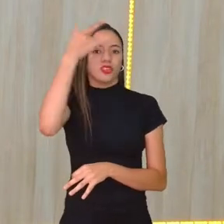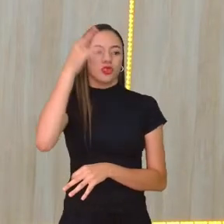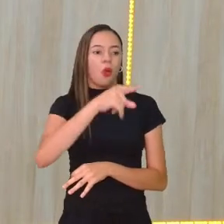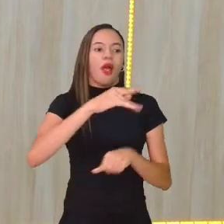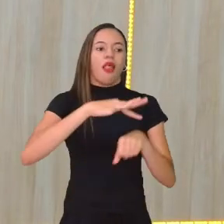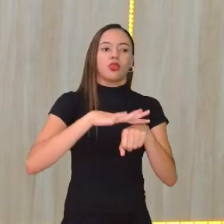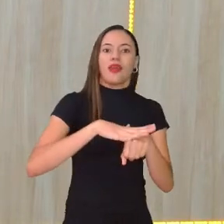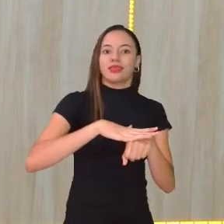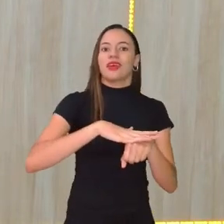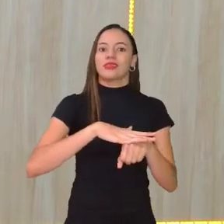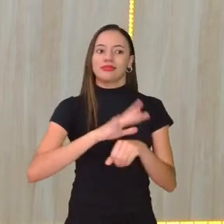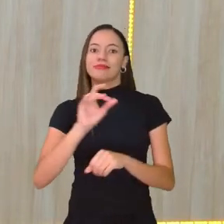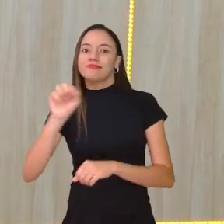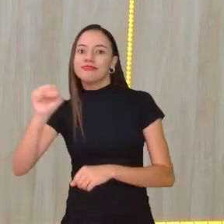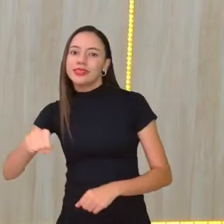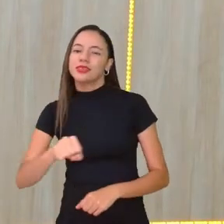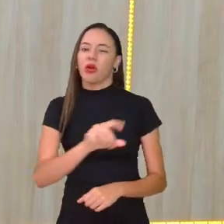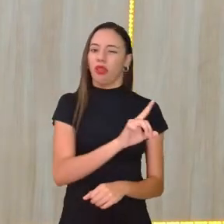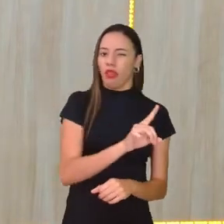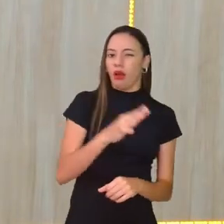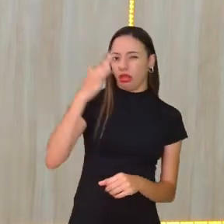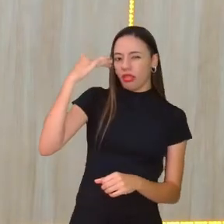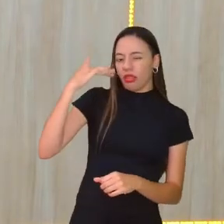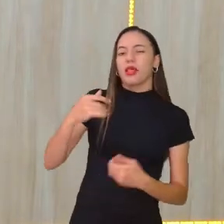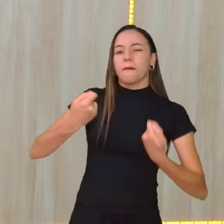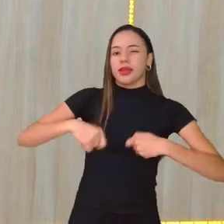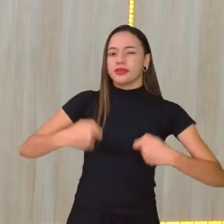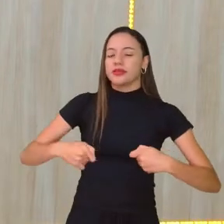Então, a gente tem que, sim, cuidar cada vez mais da nossa